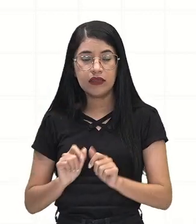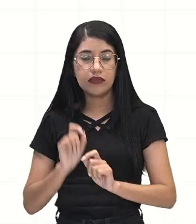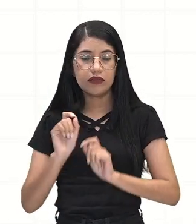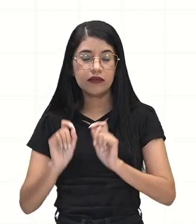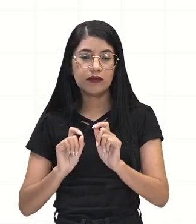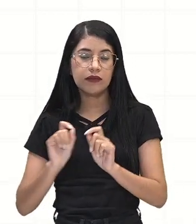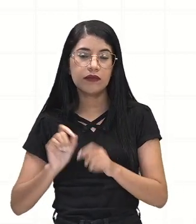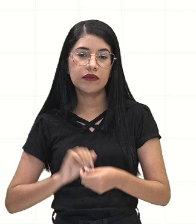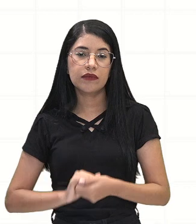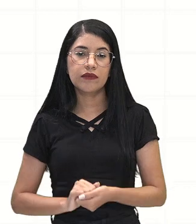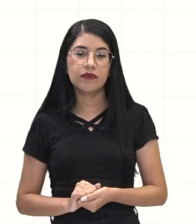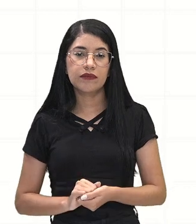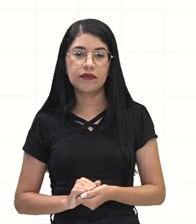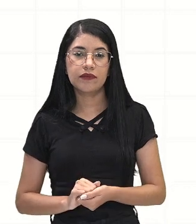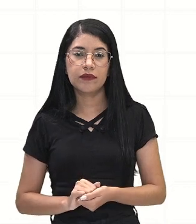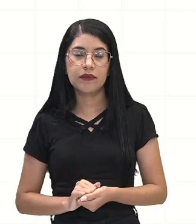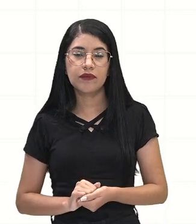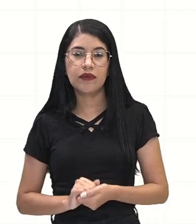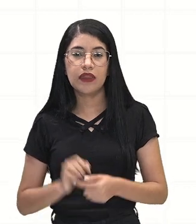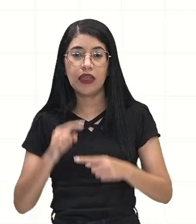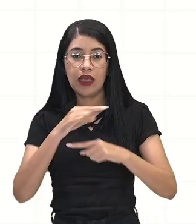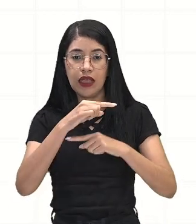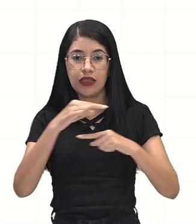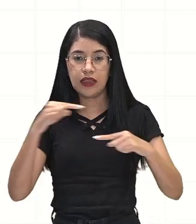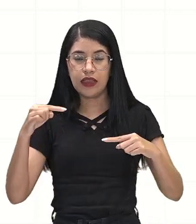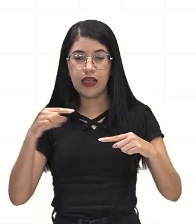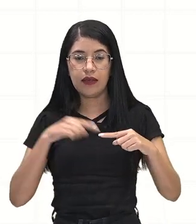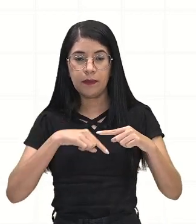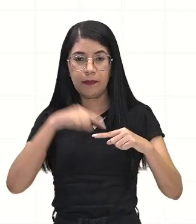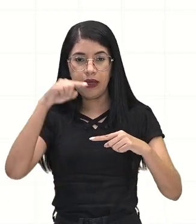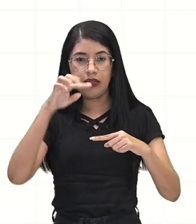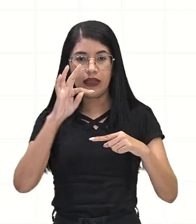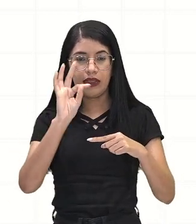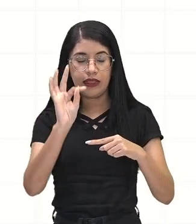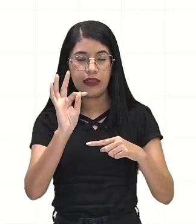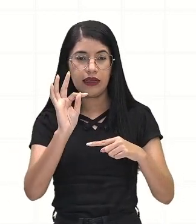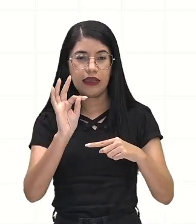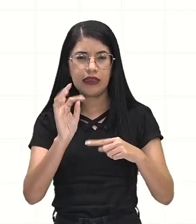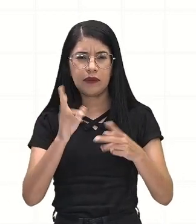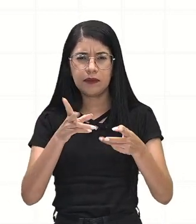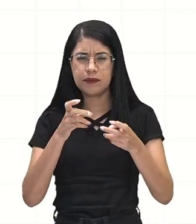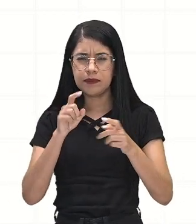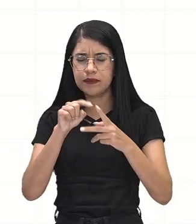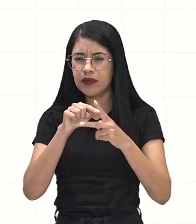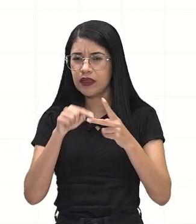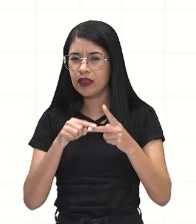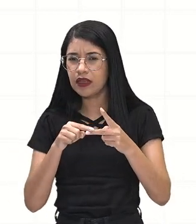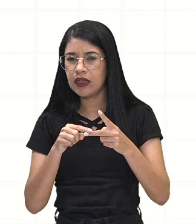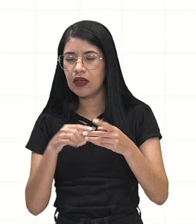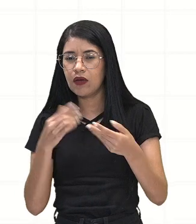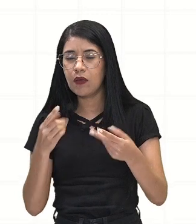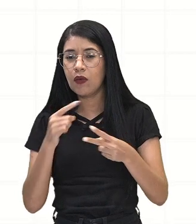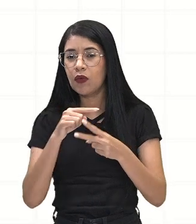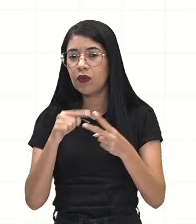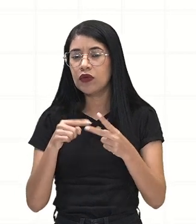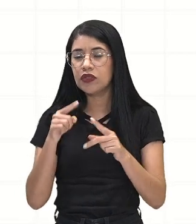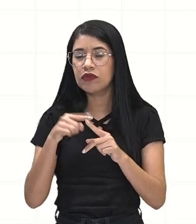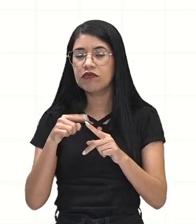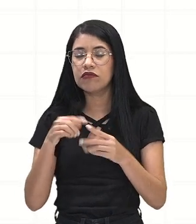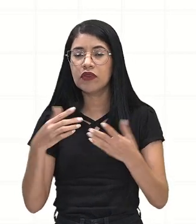Vou trabalhar na reta T. Observando a reta T, esses ângulos são alternos?